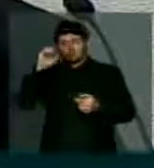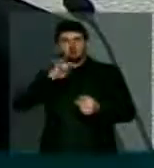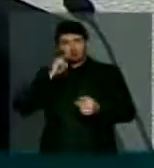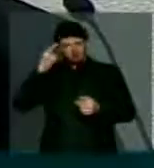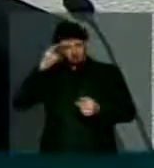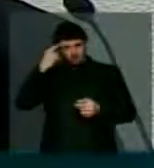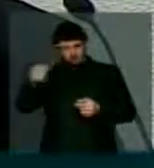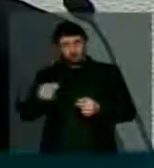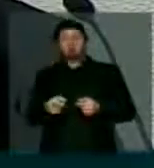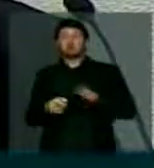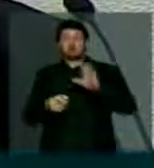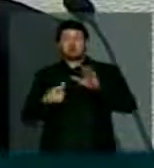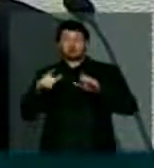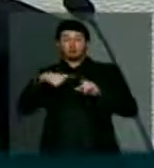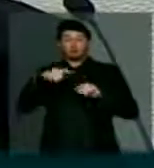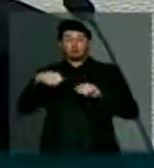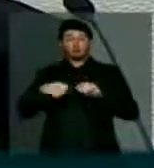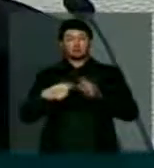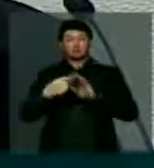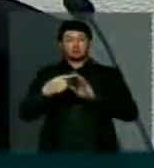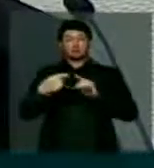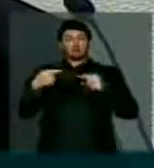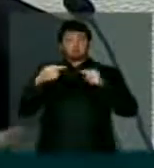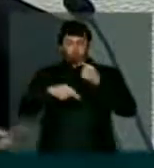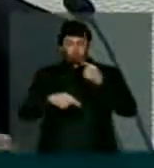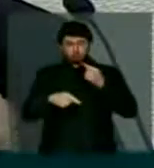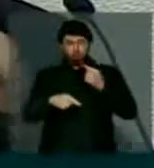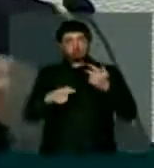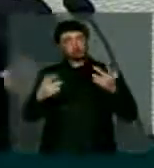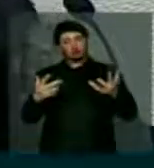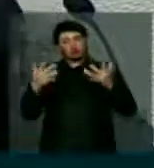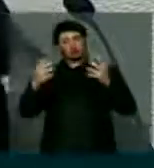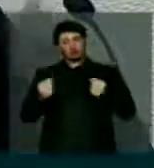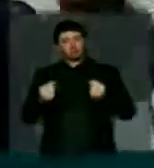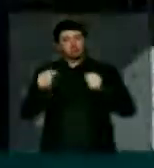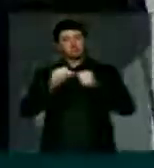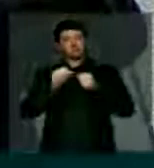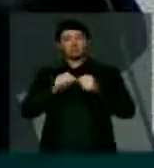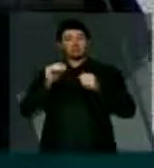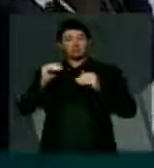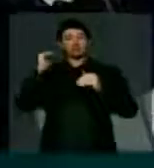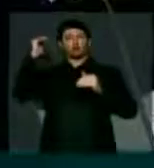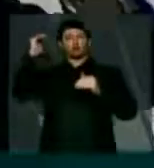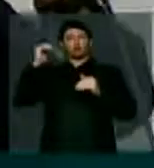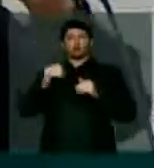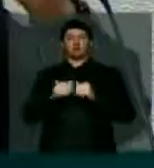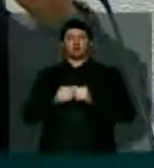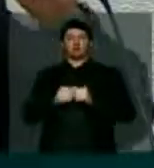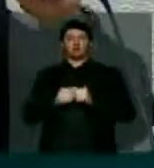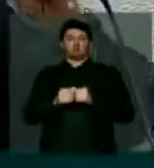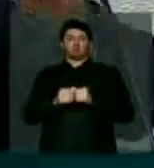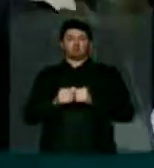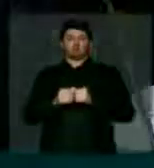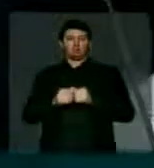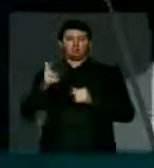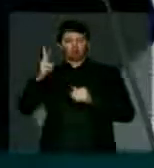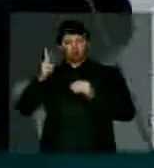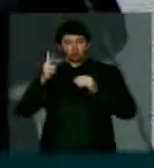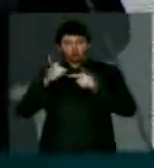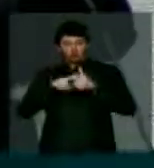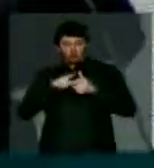tanto foi que há uma cláusula dizendo, houve impasse, então vamos para um órgão superior. Permanece o